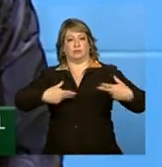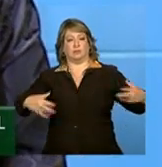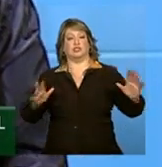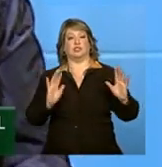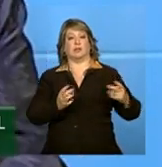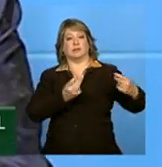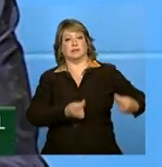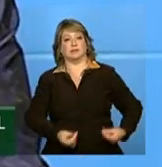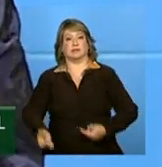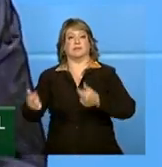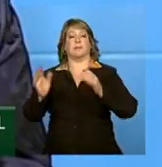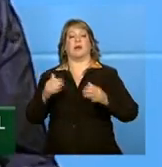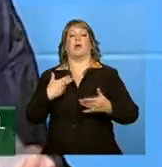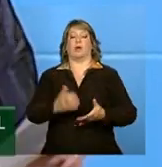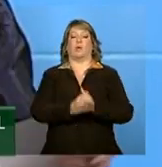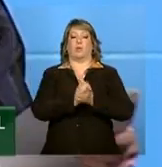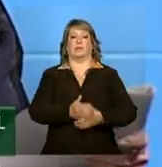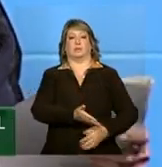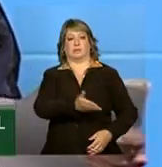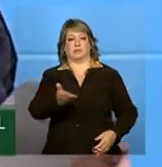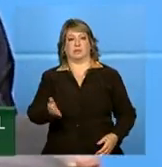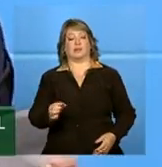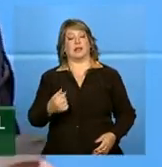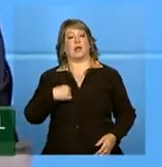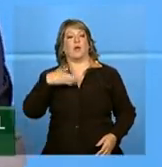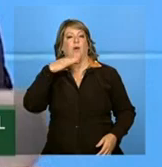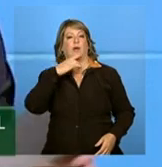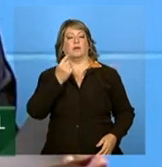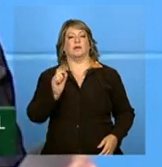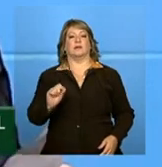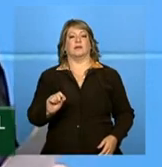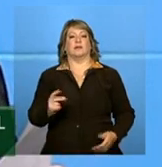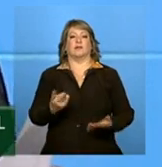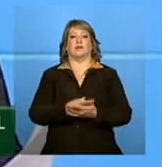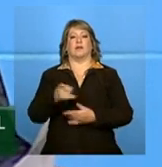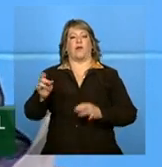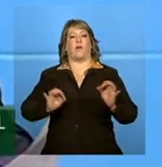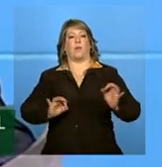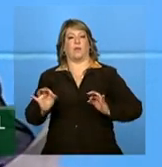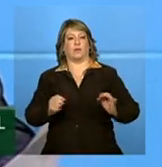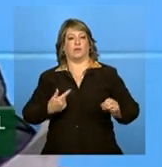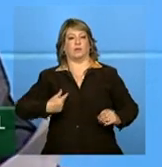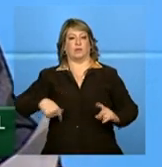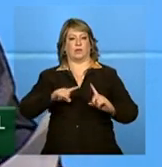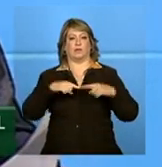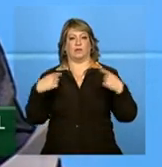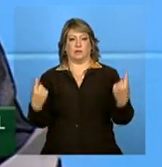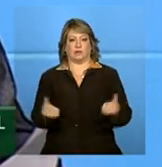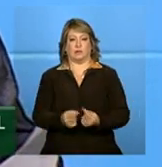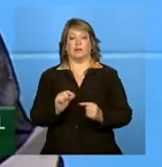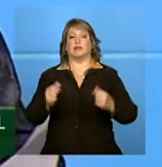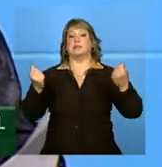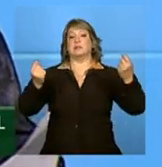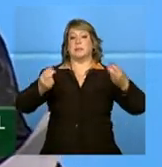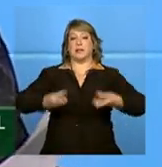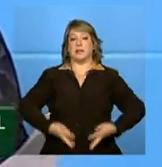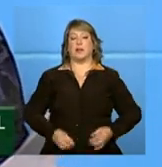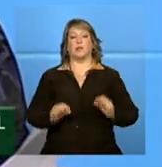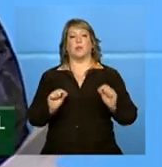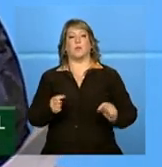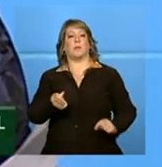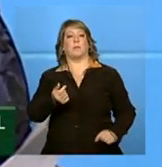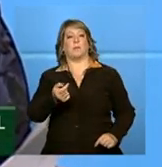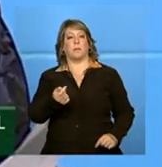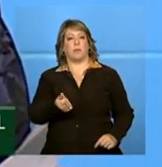saíram, mas eu queria, acho que foi uma pequena falha da organização do nosso evento, explicar um